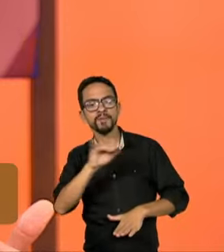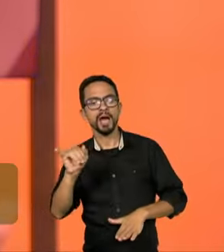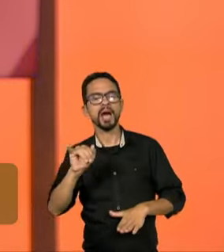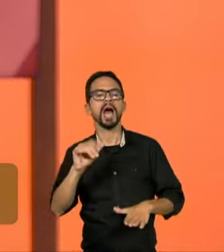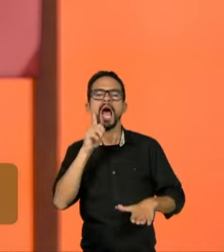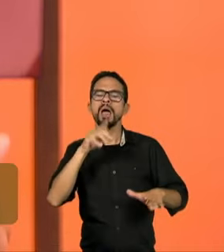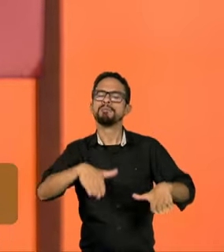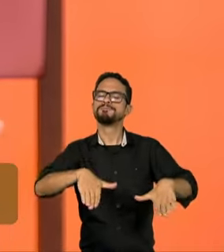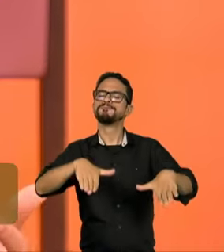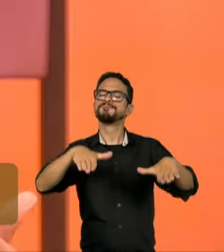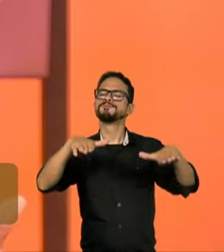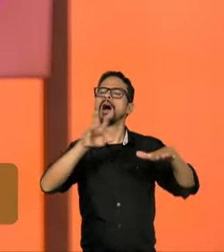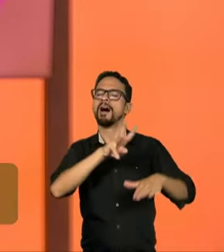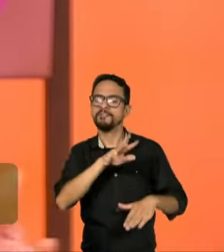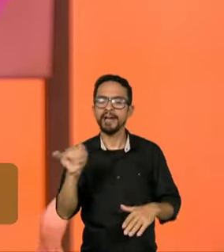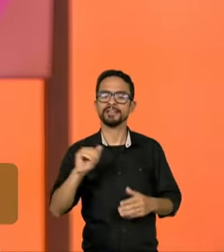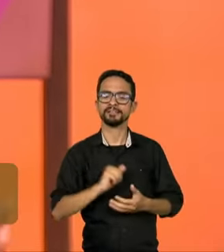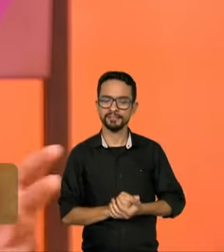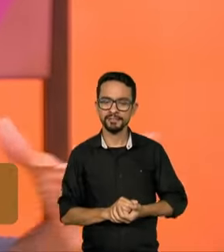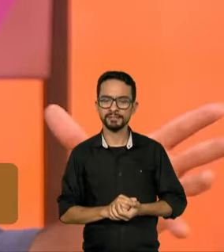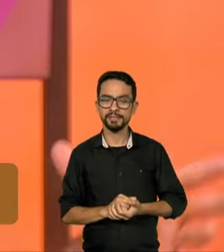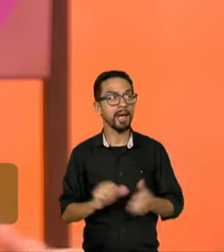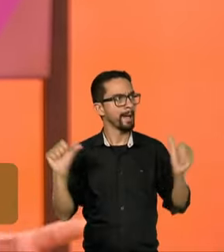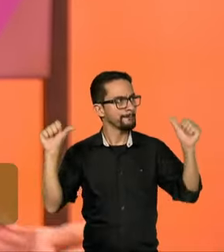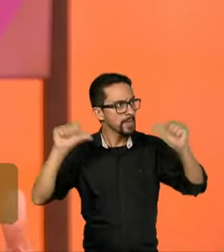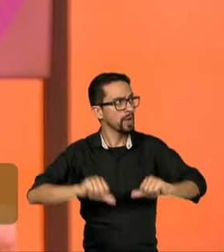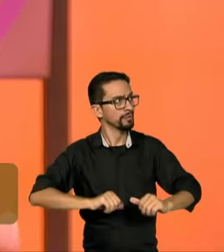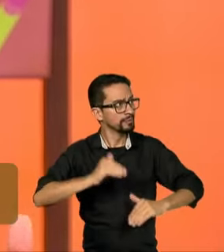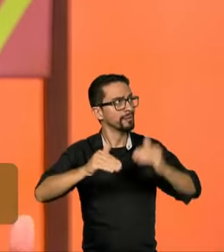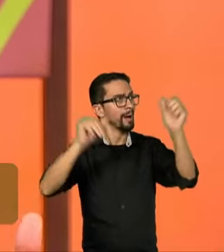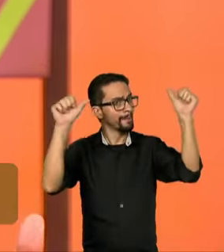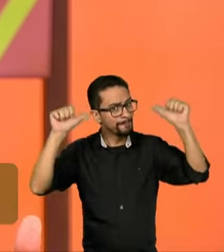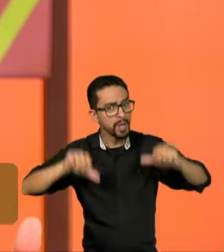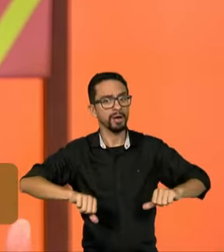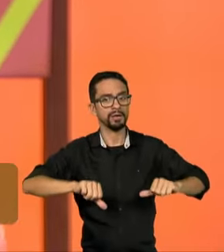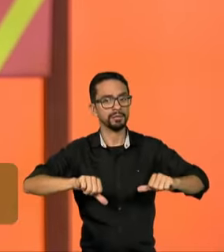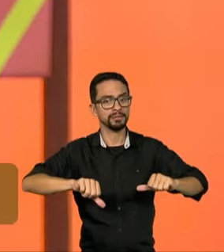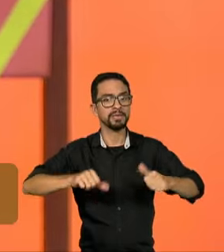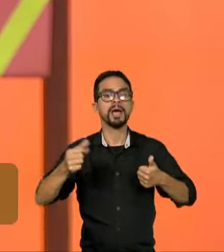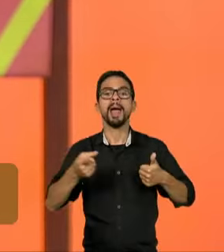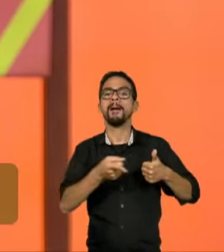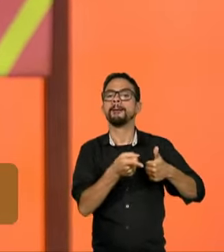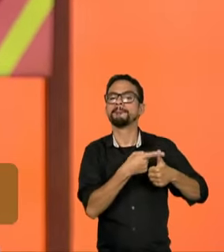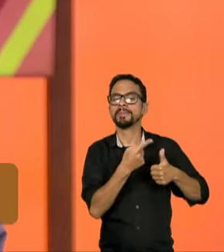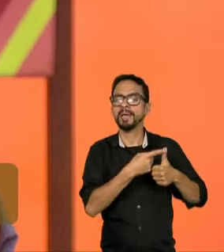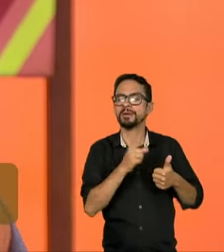inundar. Isso vai ser cada vez pior. Então, ou eu elevo aquela situação,